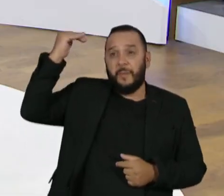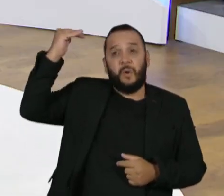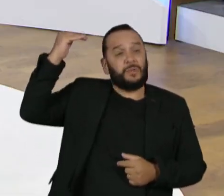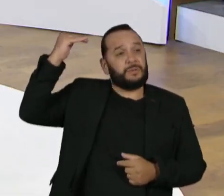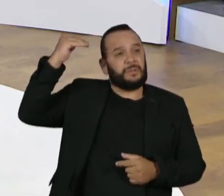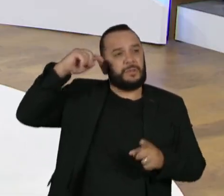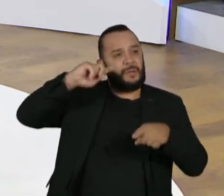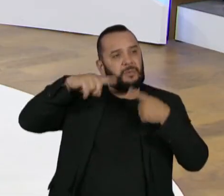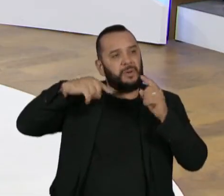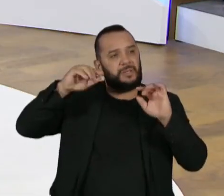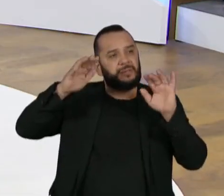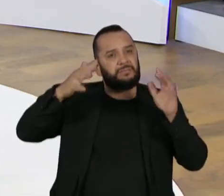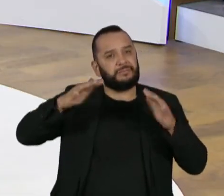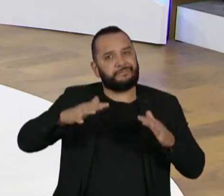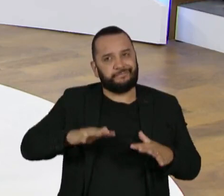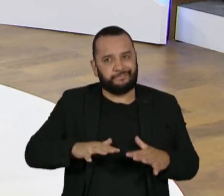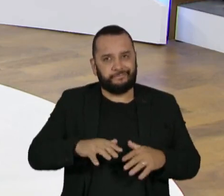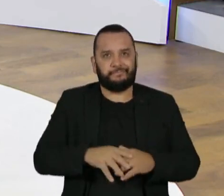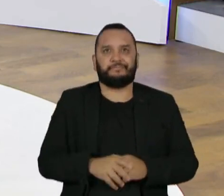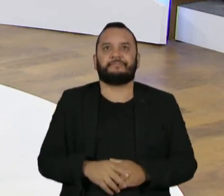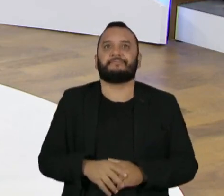acabar.